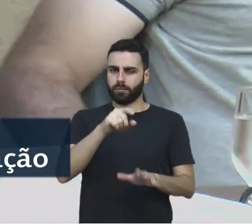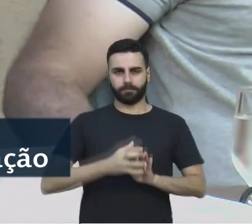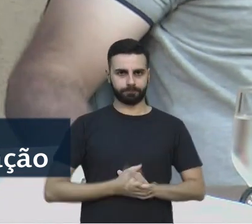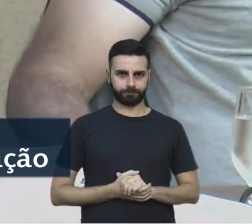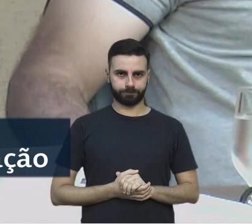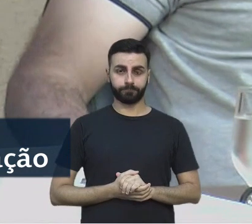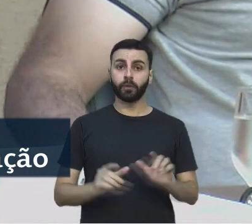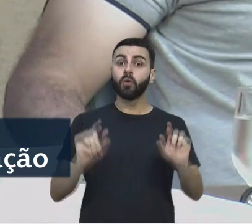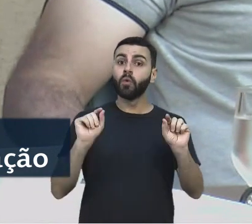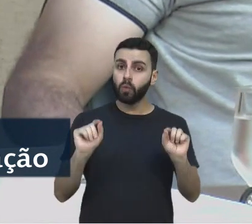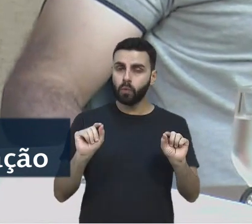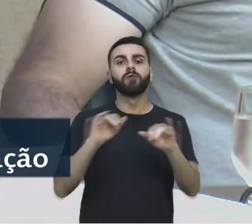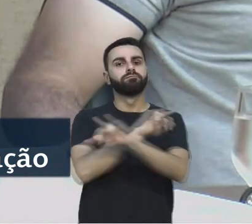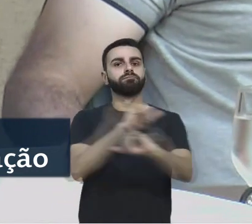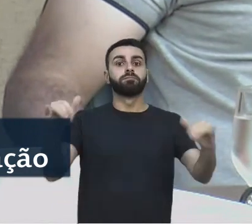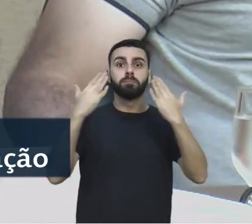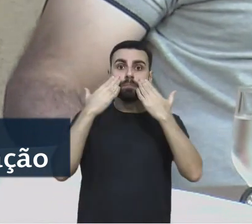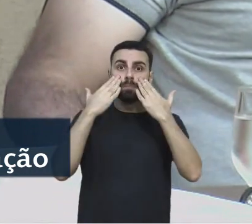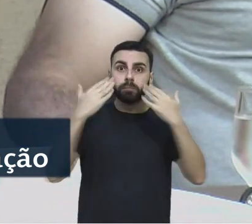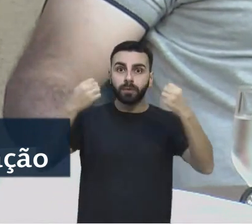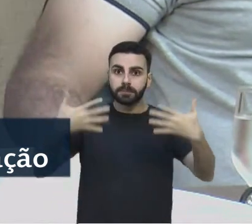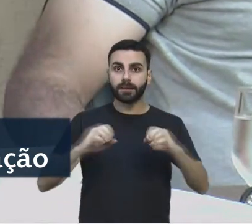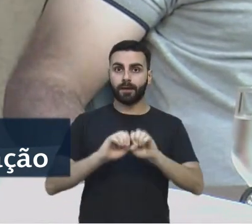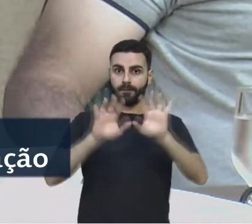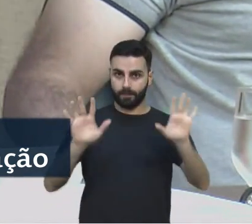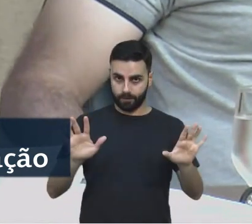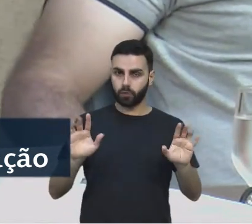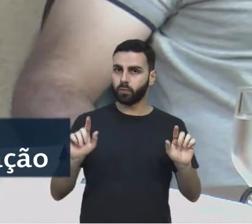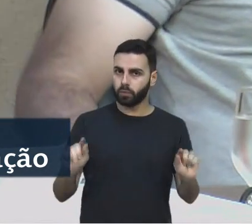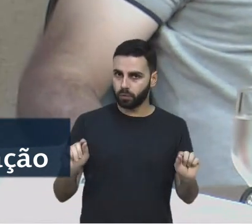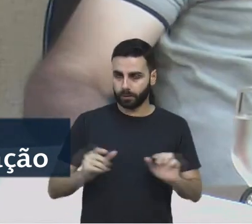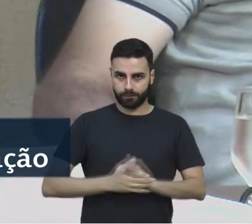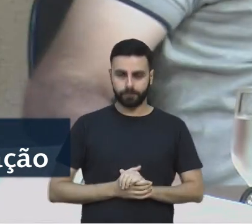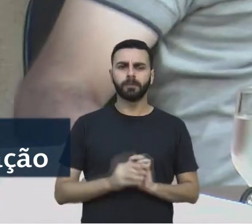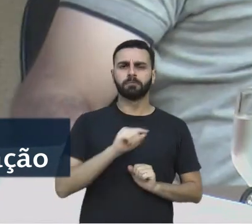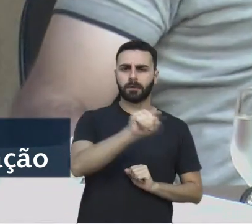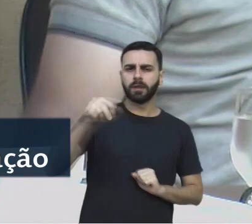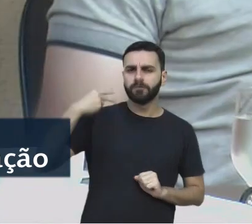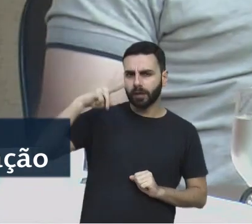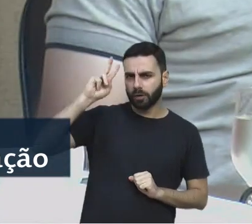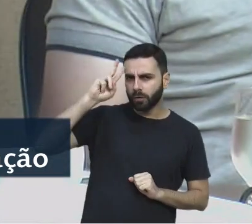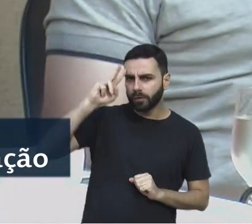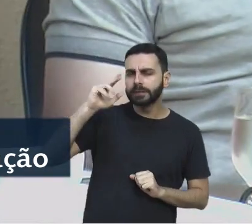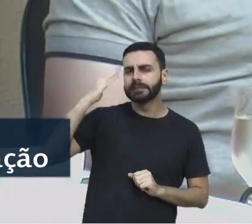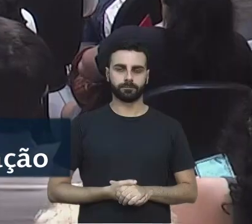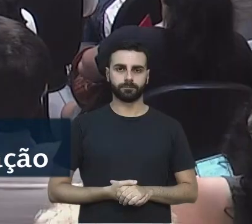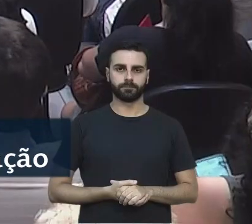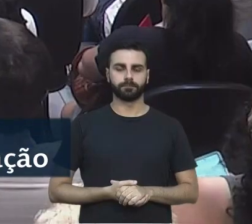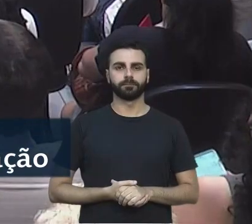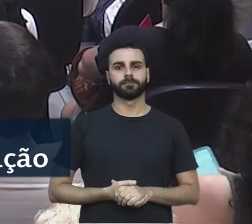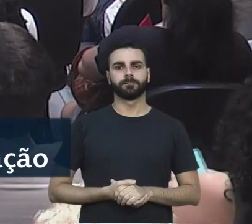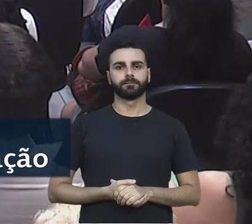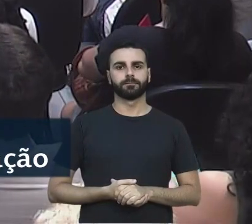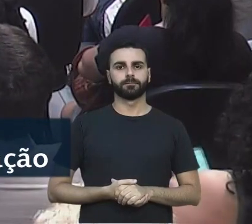a informação de que a câmara usará o recurso para realizar compras de garagens segundo ele não há relação